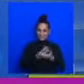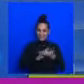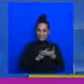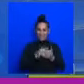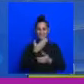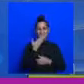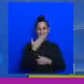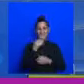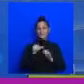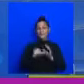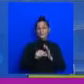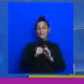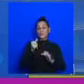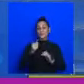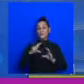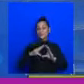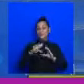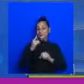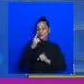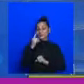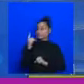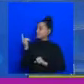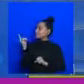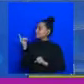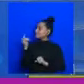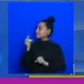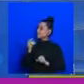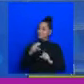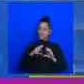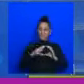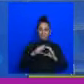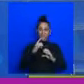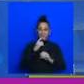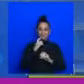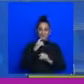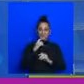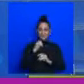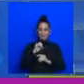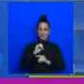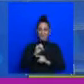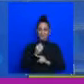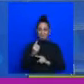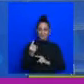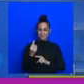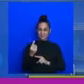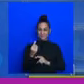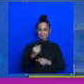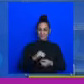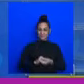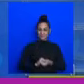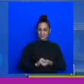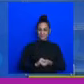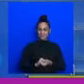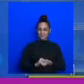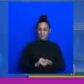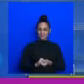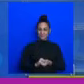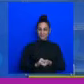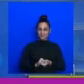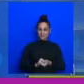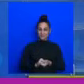Loto Fácil. O primeiro número está chegando. Bola vermelha, 01. Vermelha, 01.